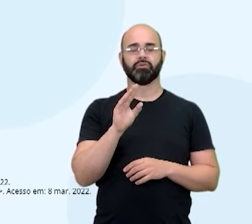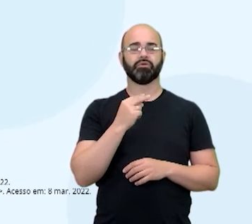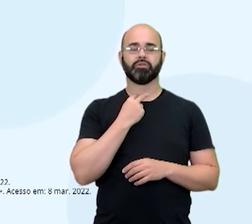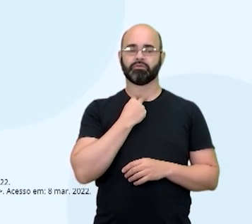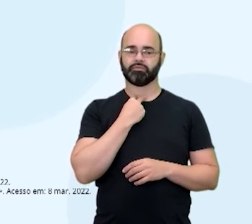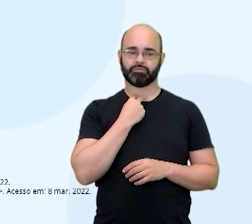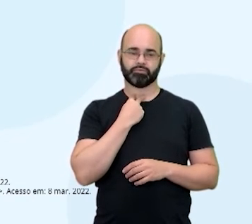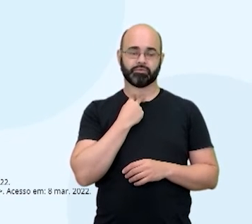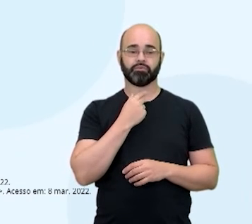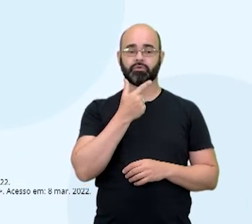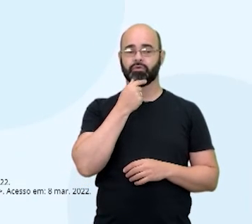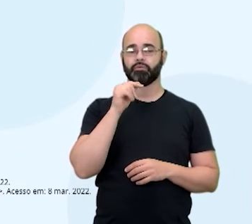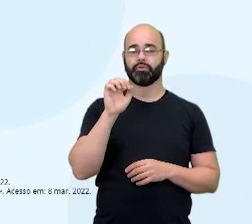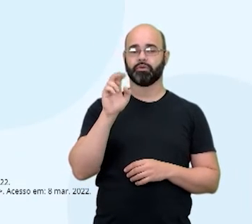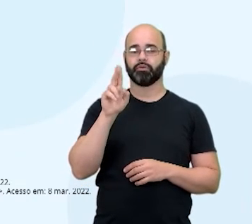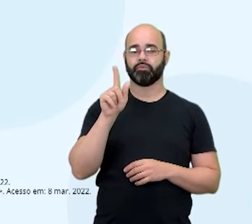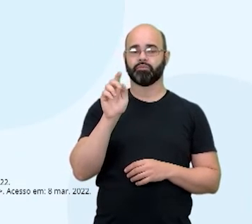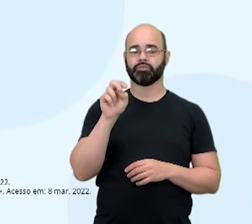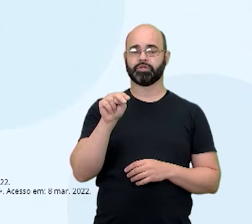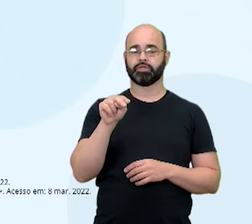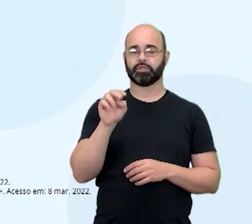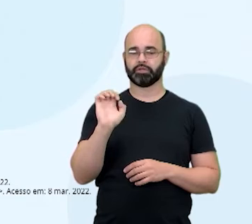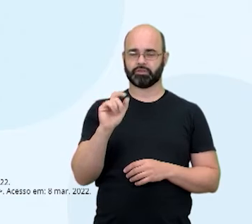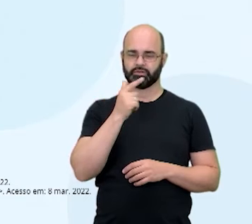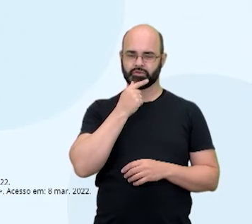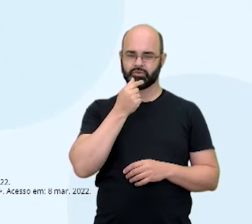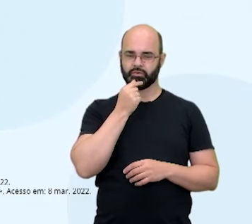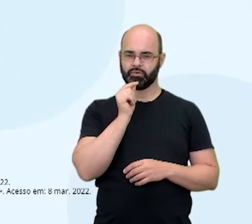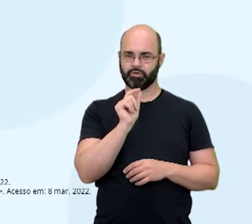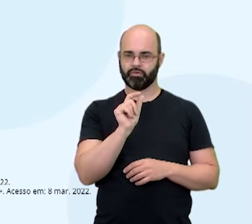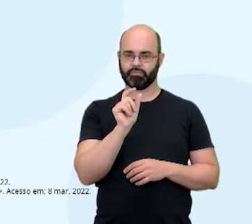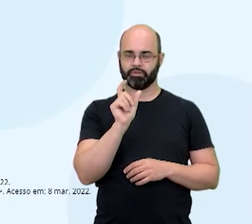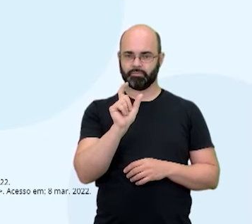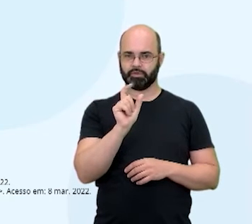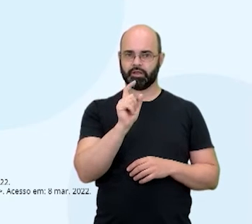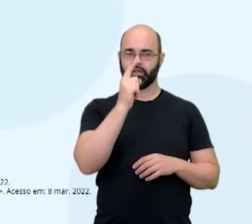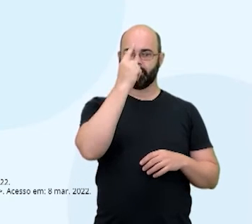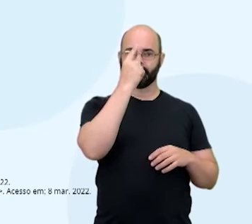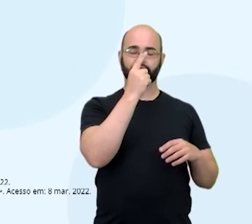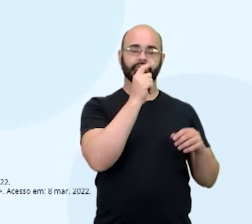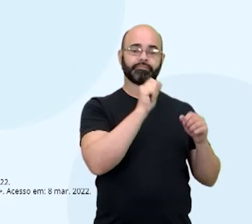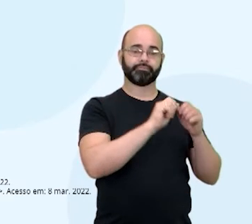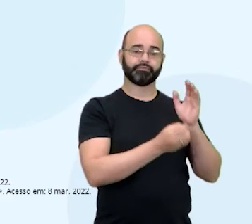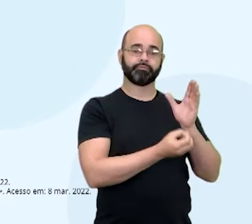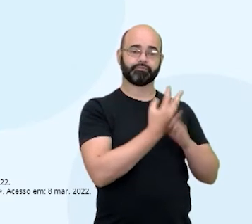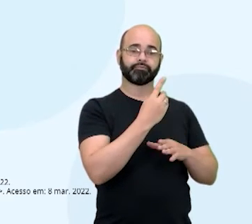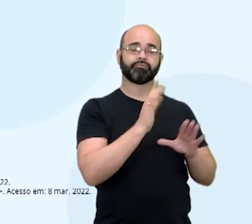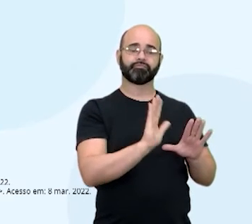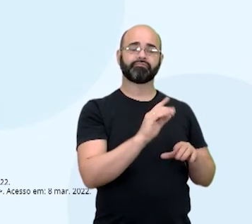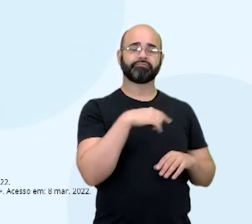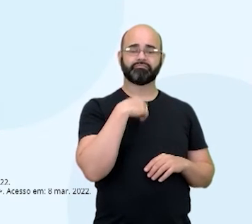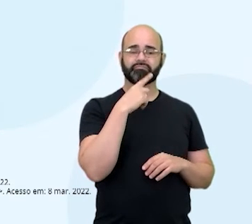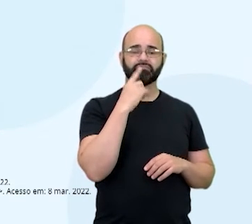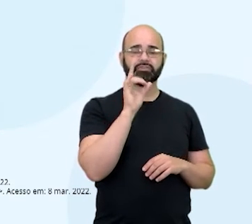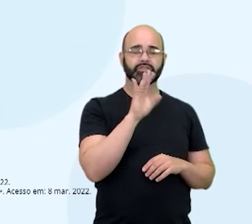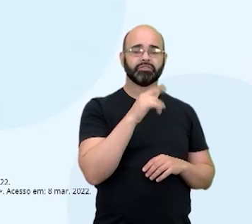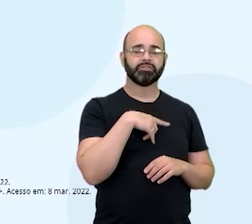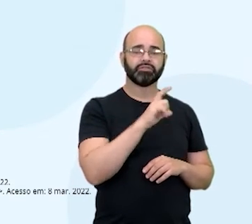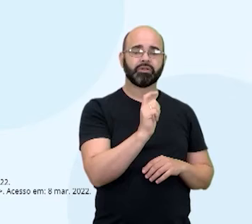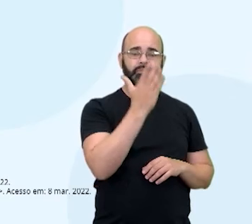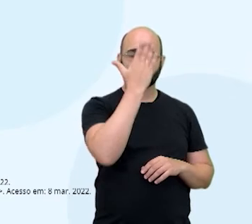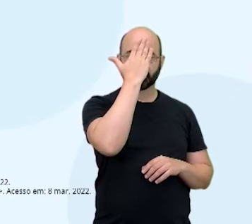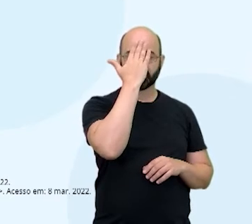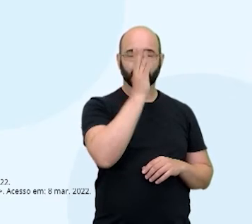Eugene F. Storner em 1980 e popularizada pelo cientista atmosférico